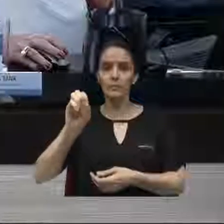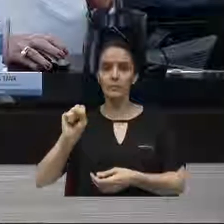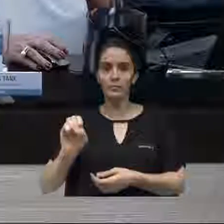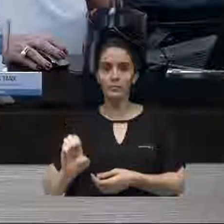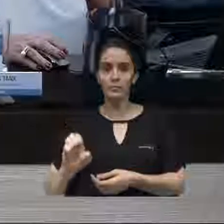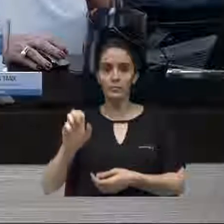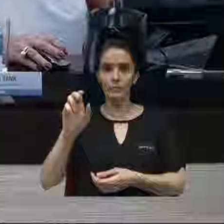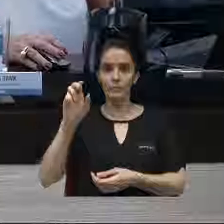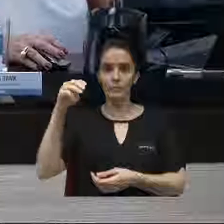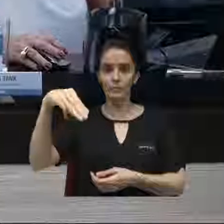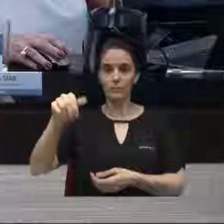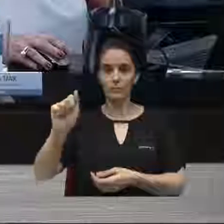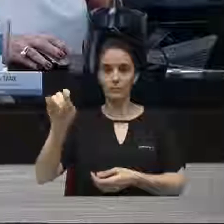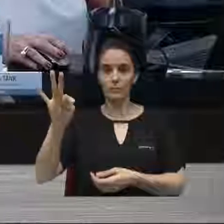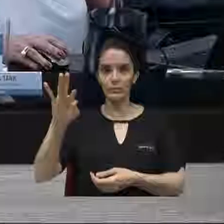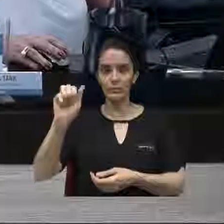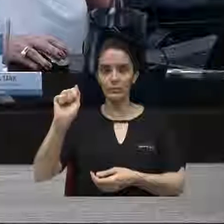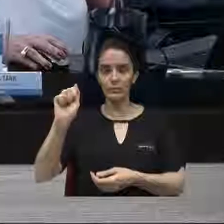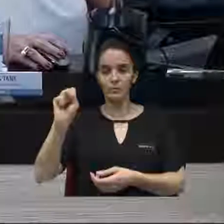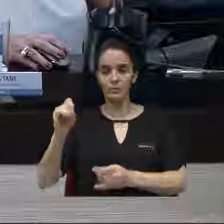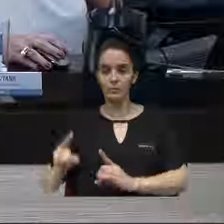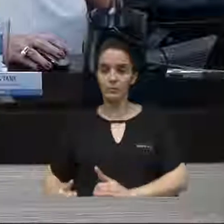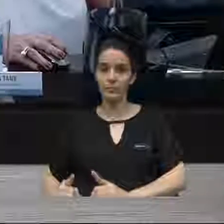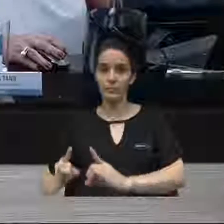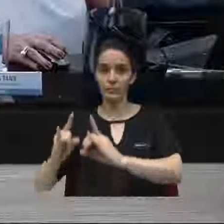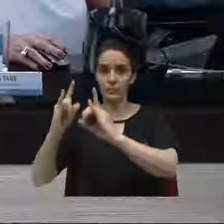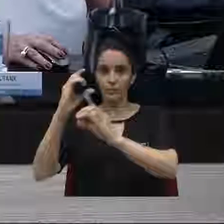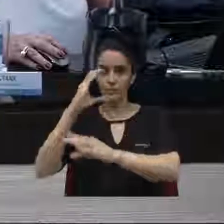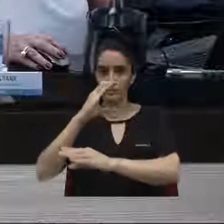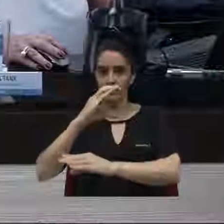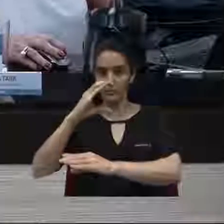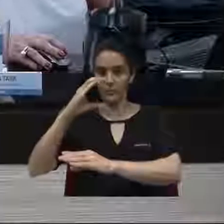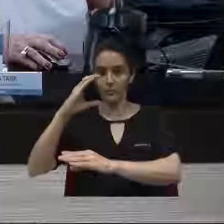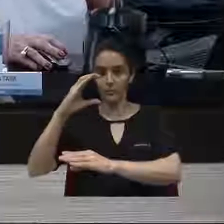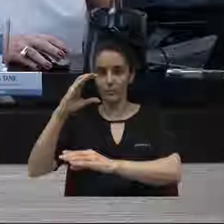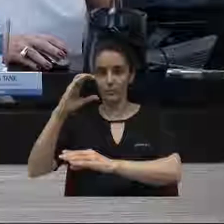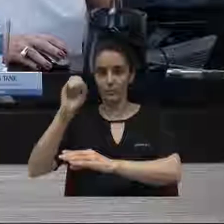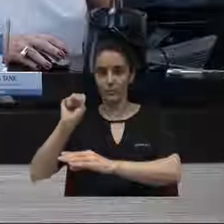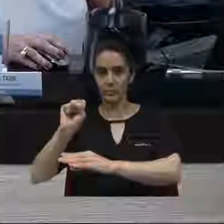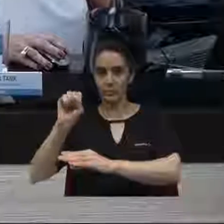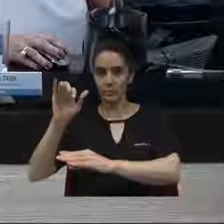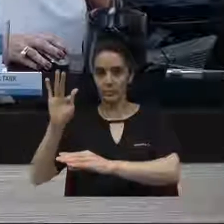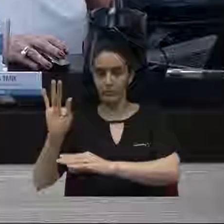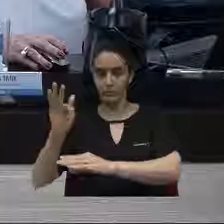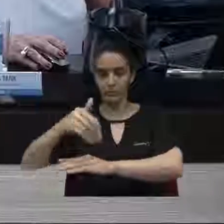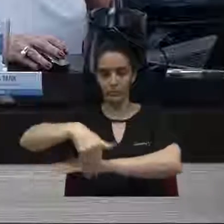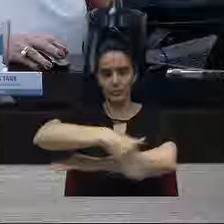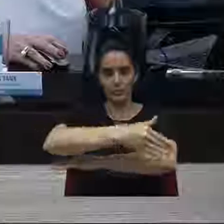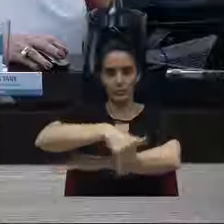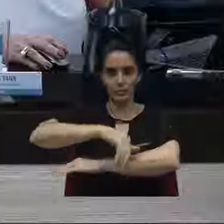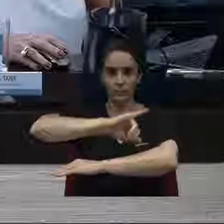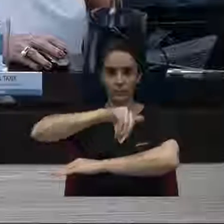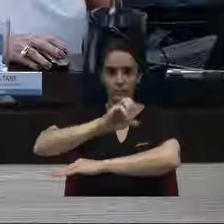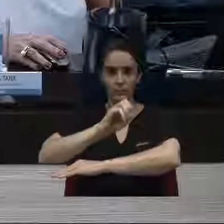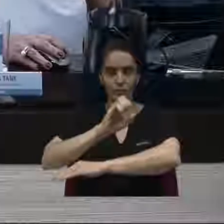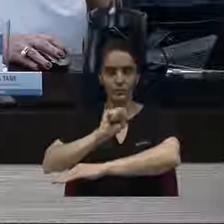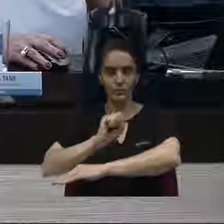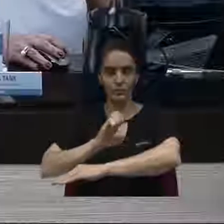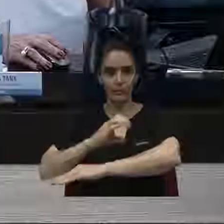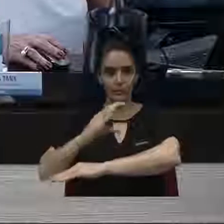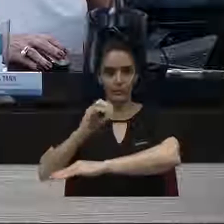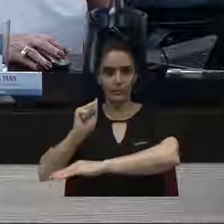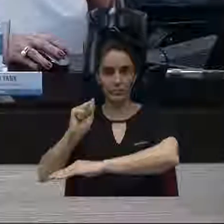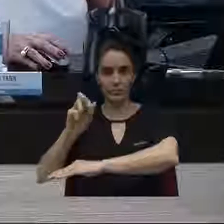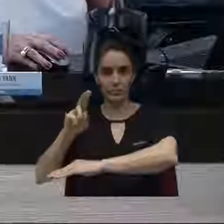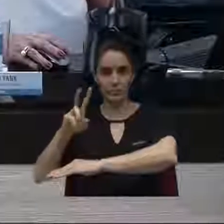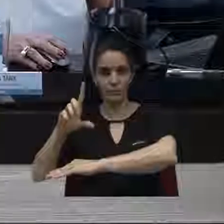de Paula Matias no prédio do CSF, localizado na rua José Carlos Piffer,